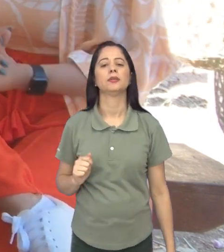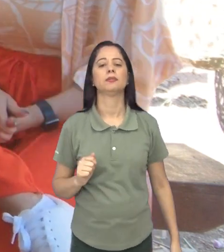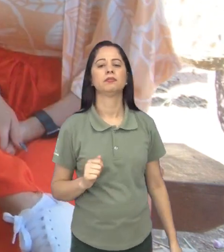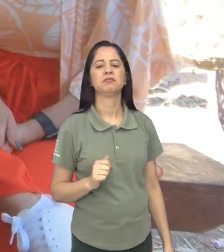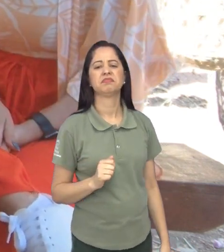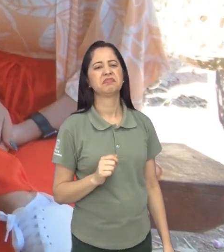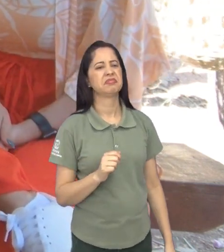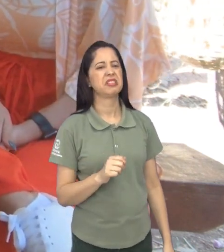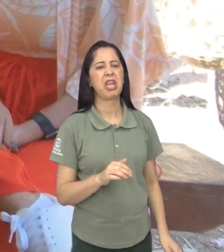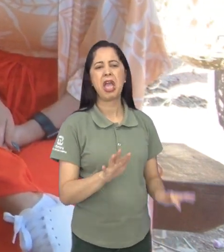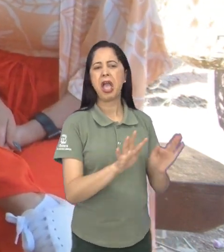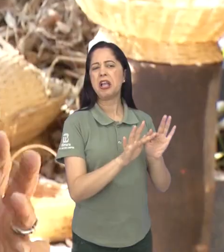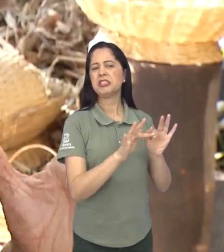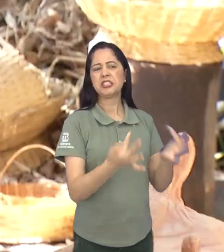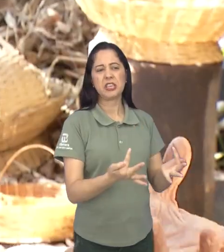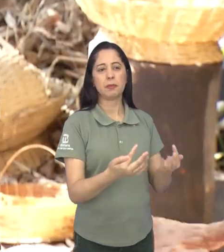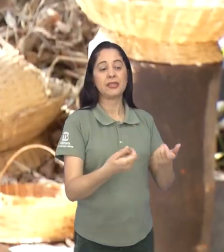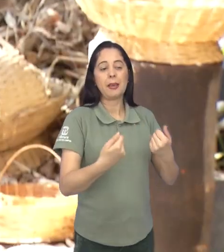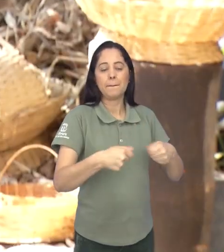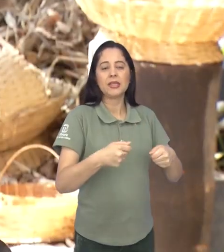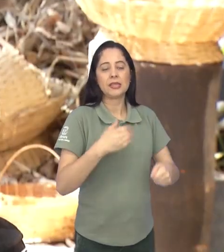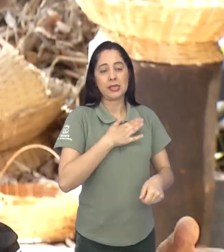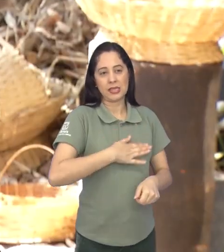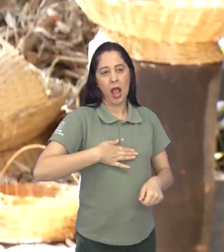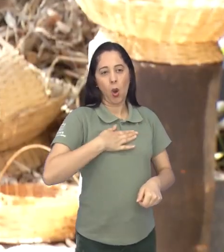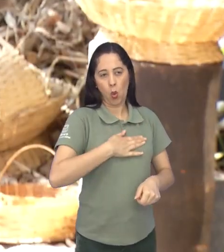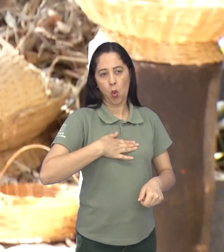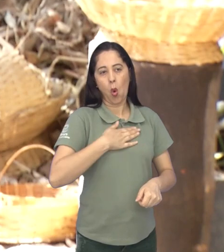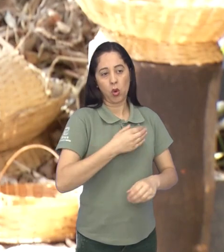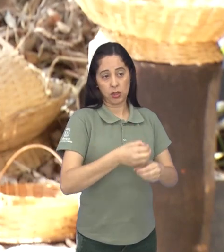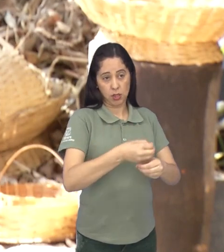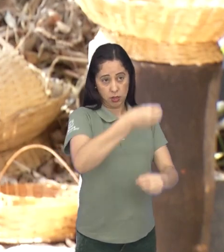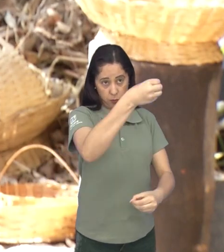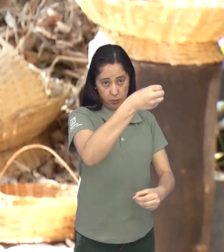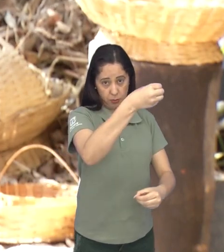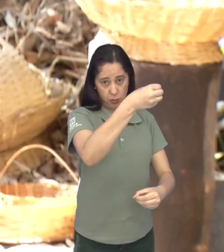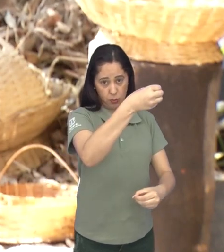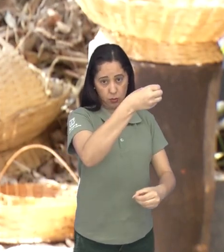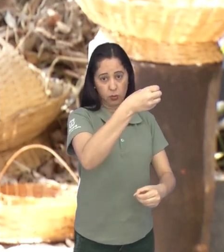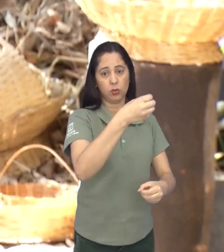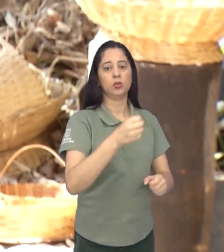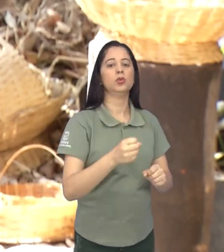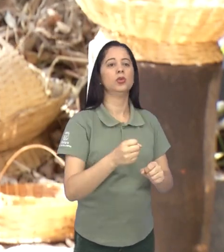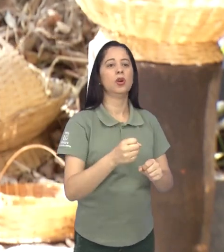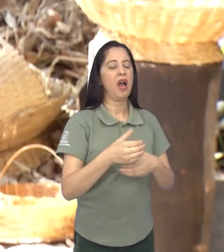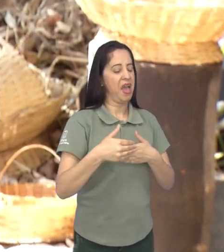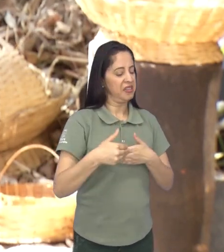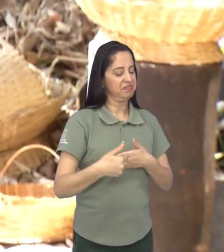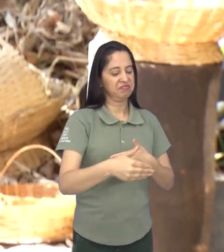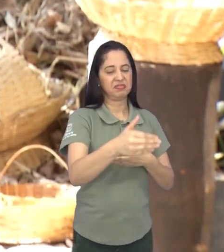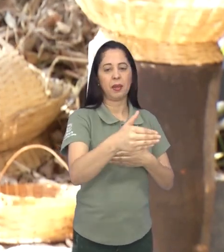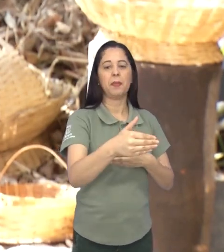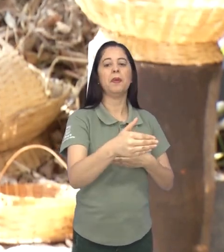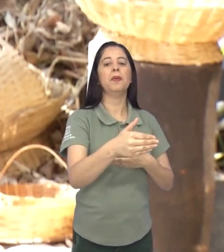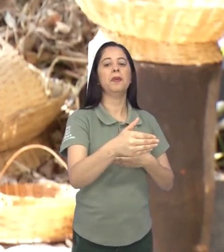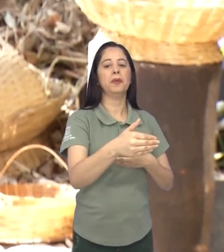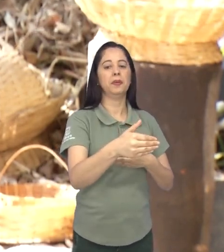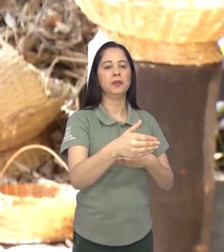precisaria? É só simpatizar com o elemento bambu. A partir